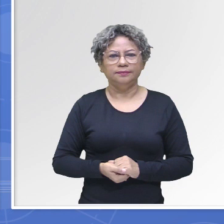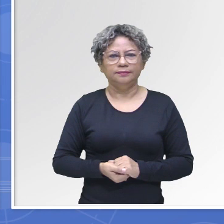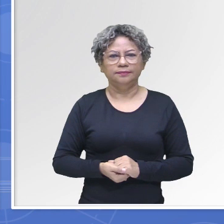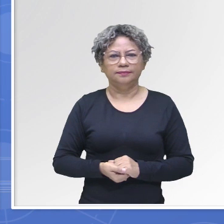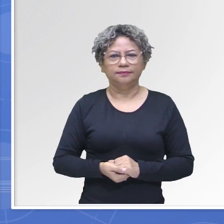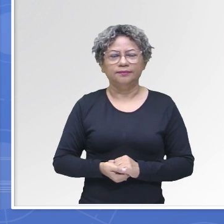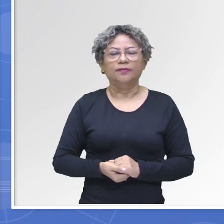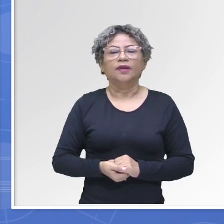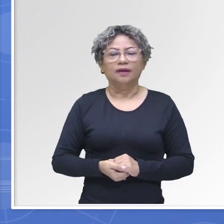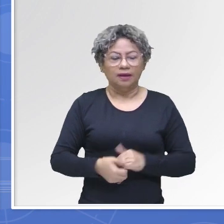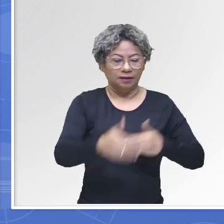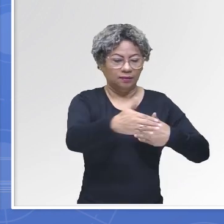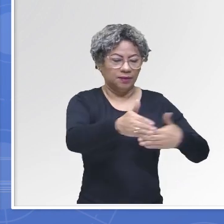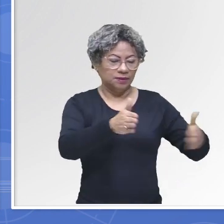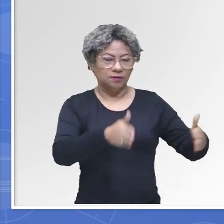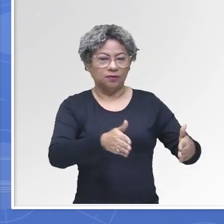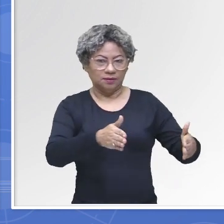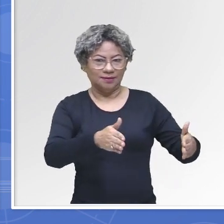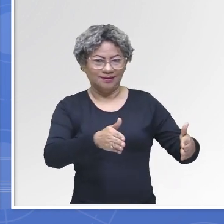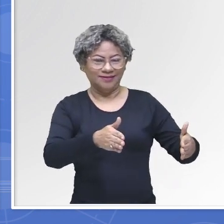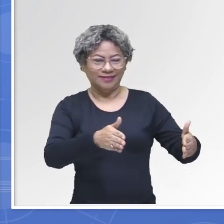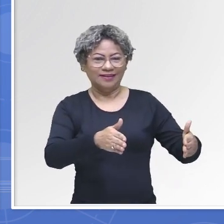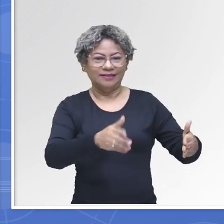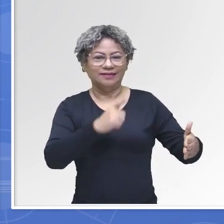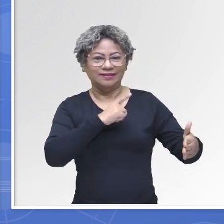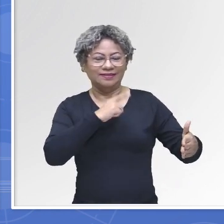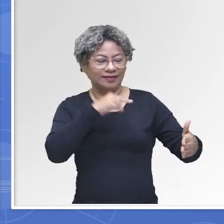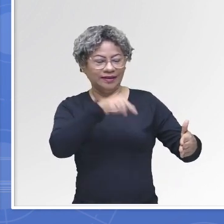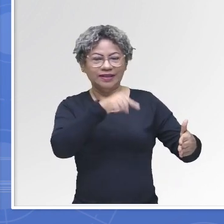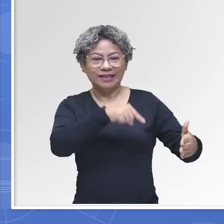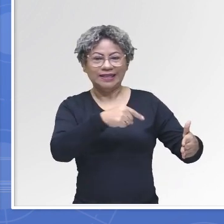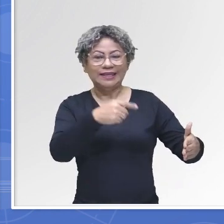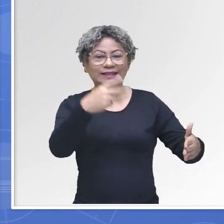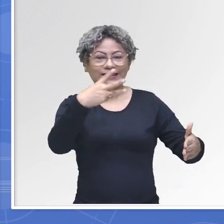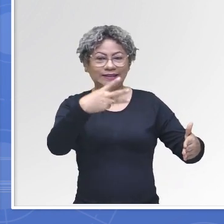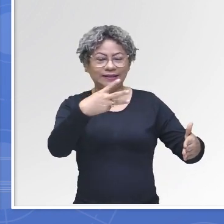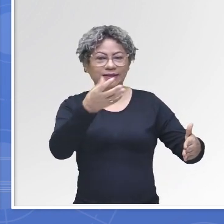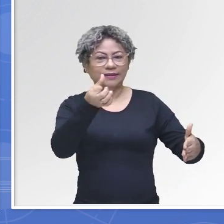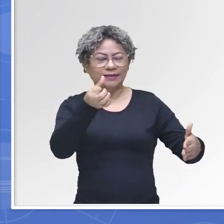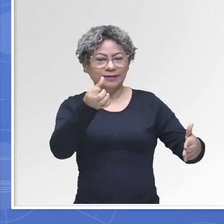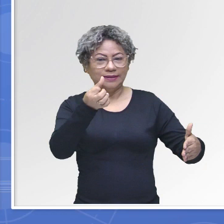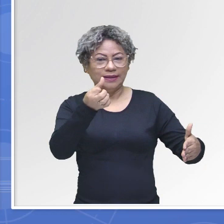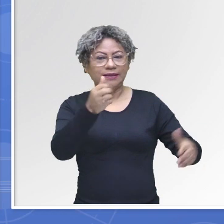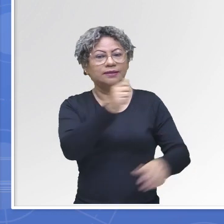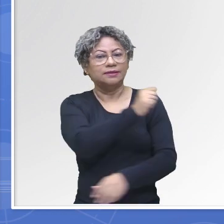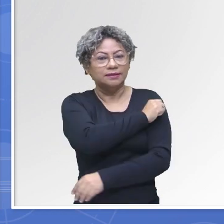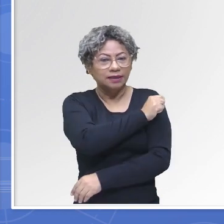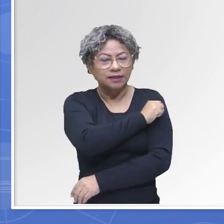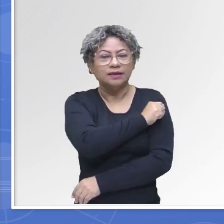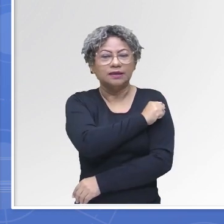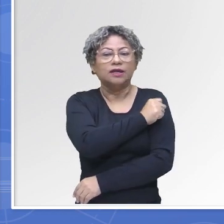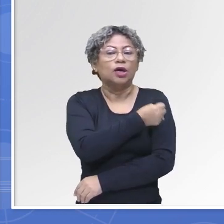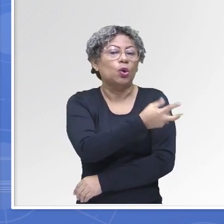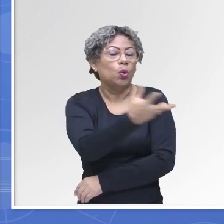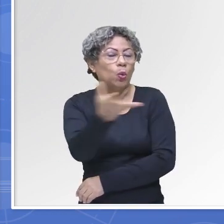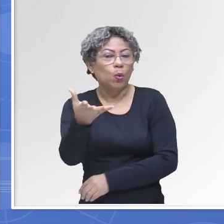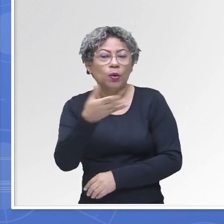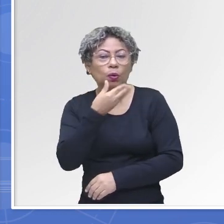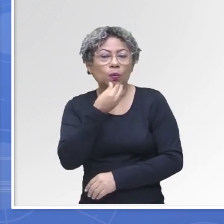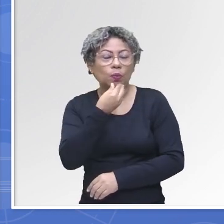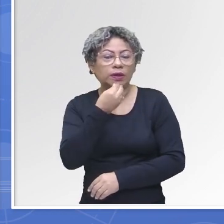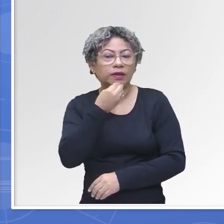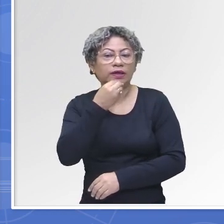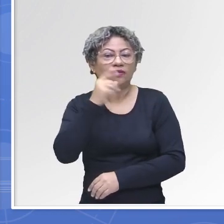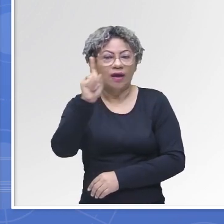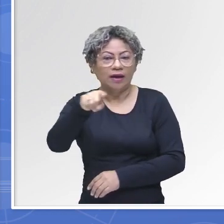Em uma turma do ensino médio, há 36 pessoas. O número de meninos dessa turma é o triplo do